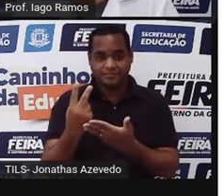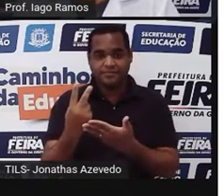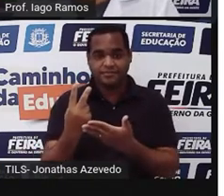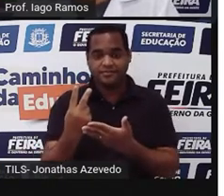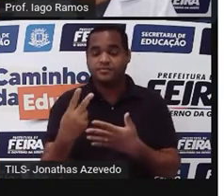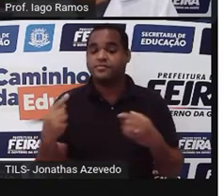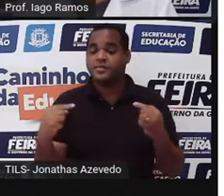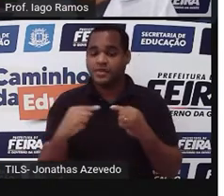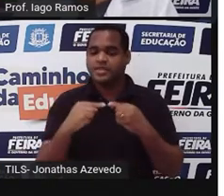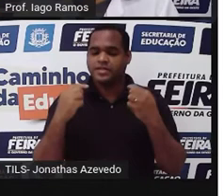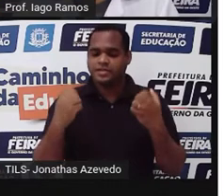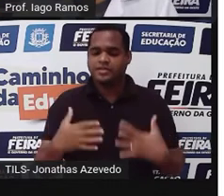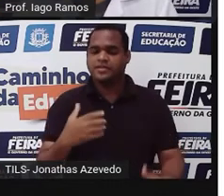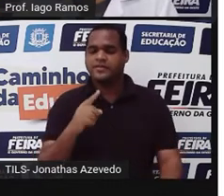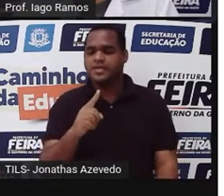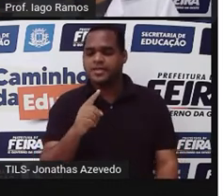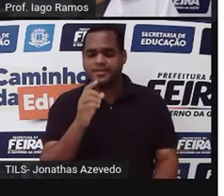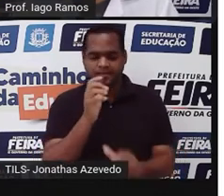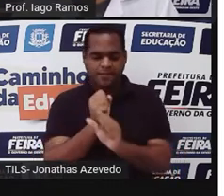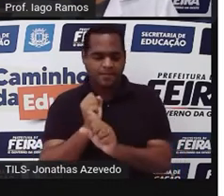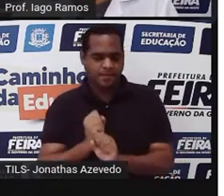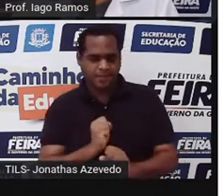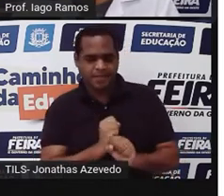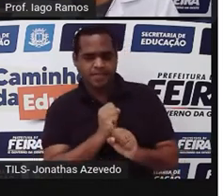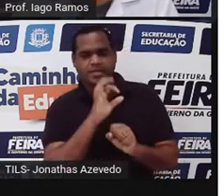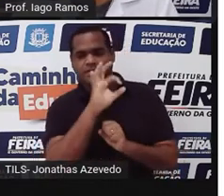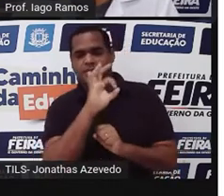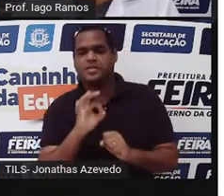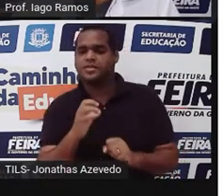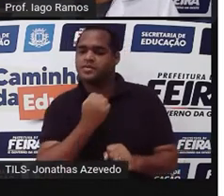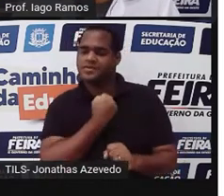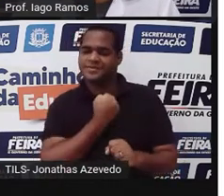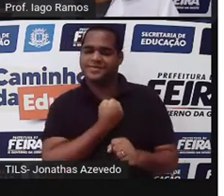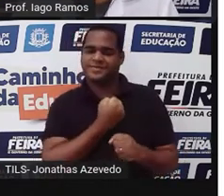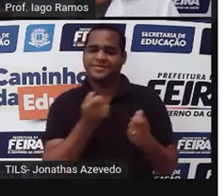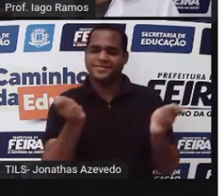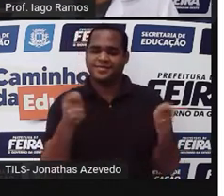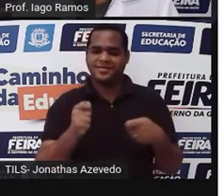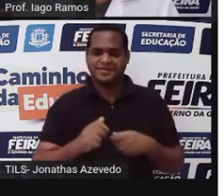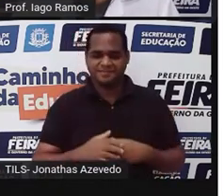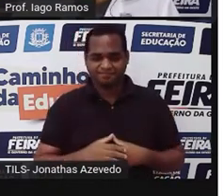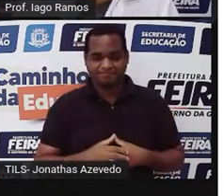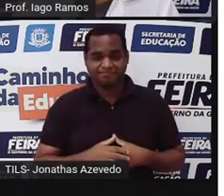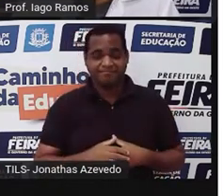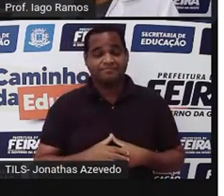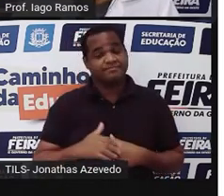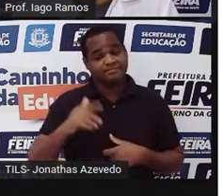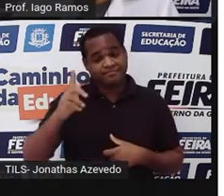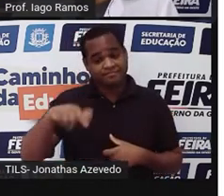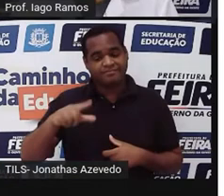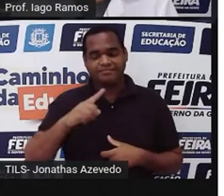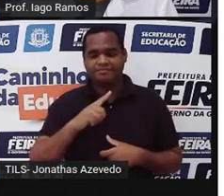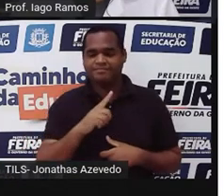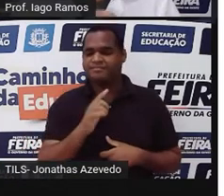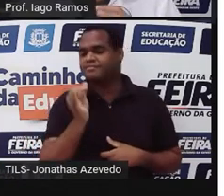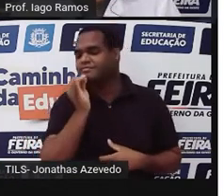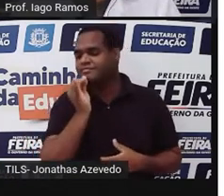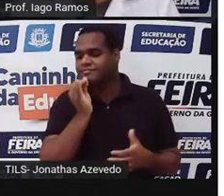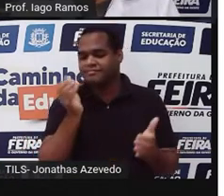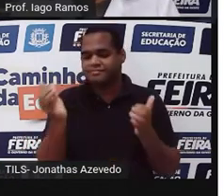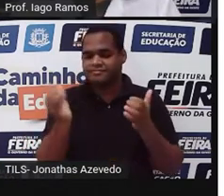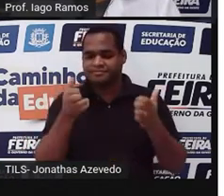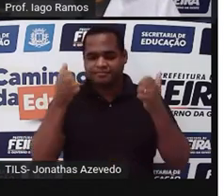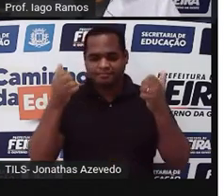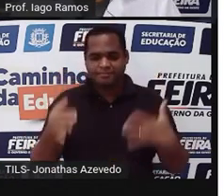Então essa é a forma de você calcular porcentagem de um número repetindo esse mesmo exemplo